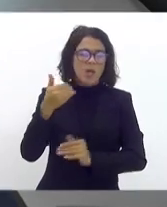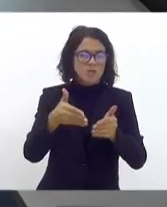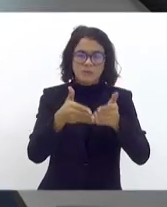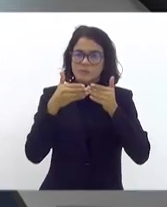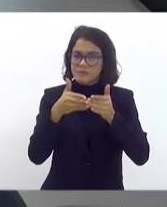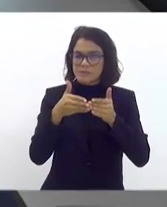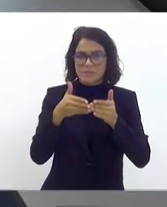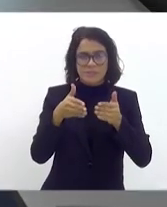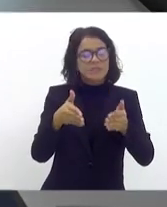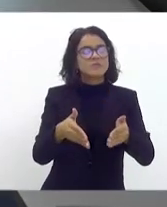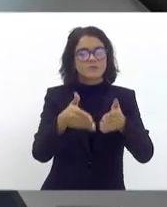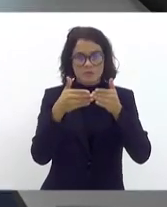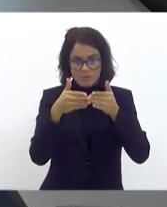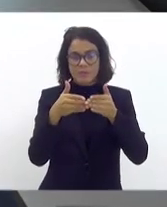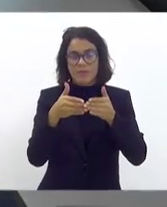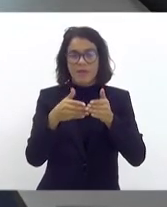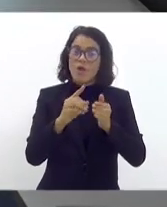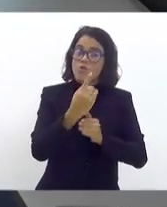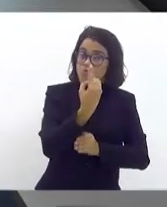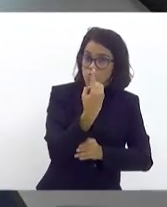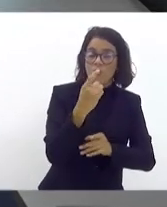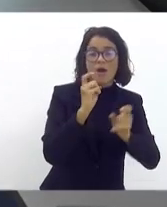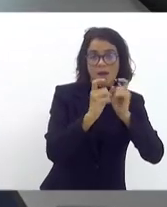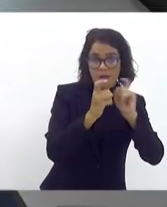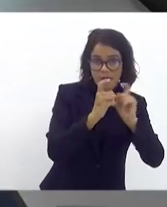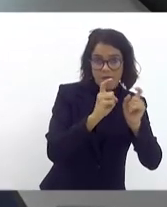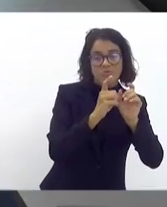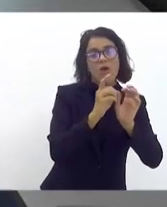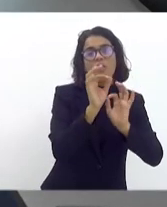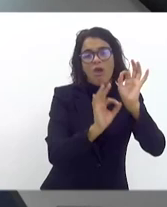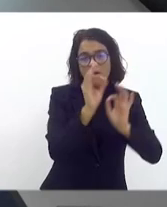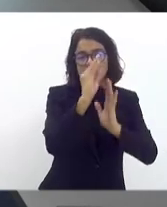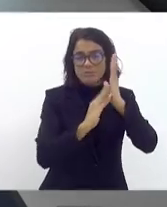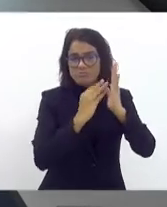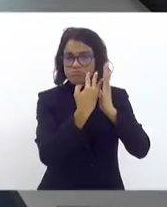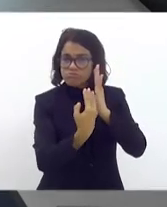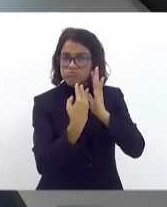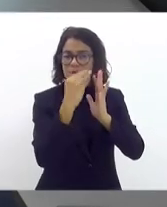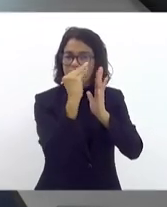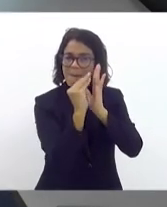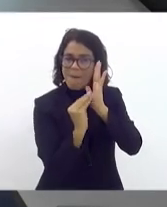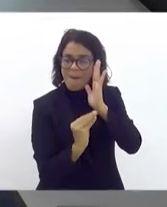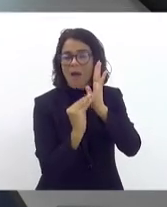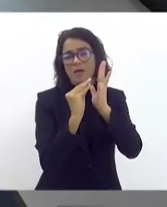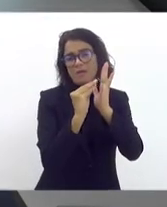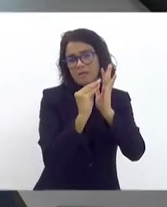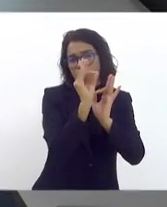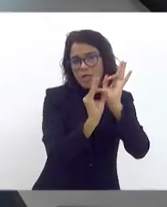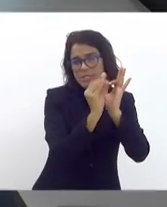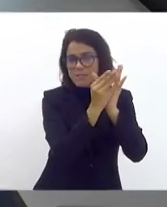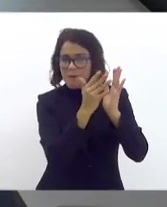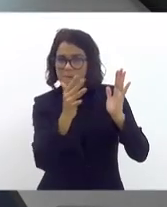presidente. Suspender. A gente faz uma, exatamente, delineia cronograma, etc., suspende e exatamente retoma. Aí interrompe o prazo